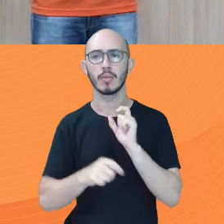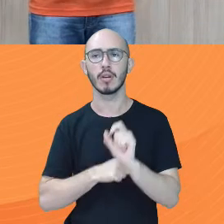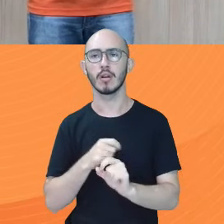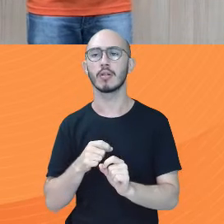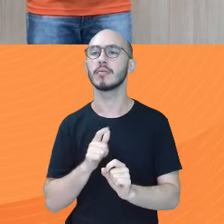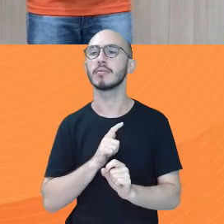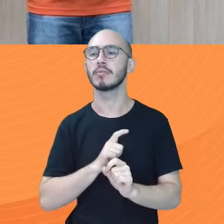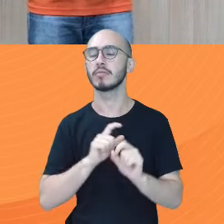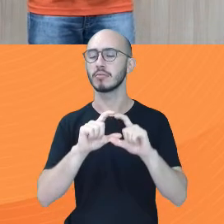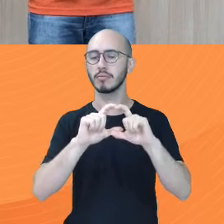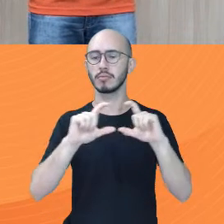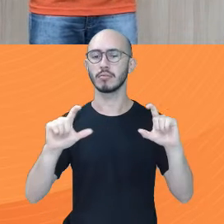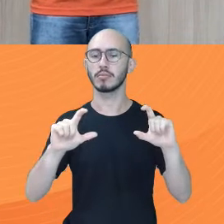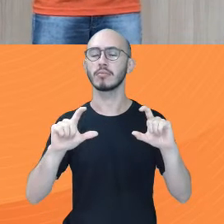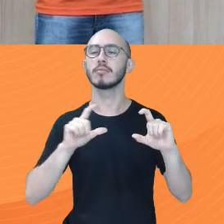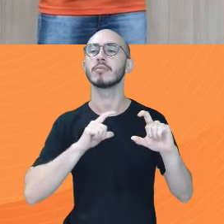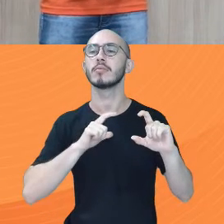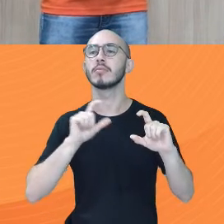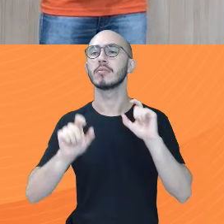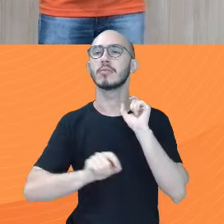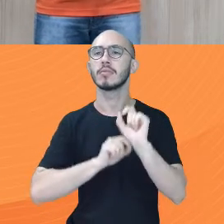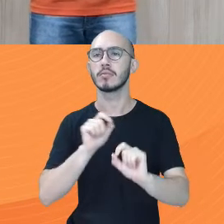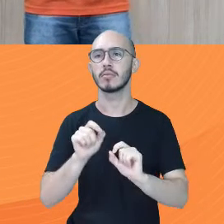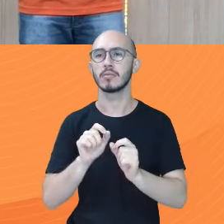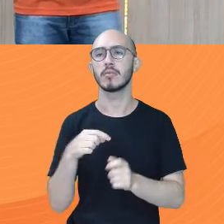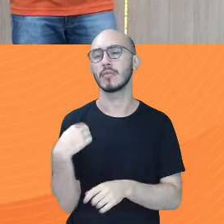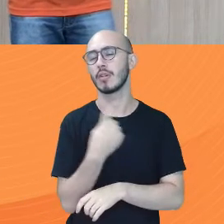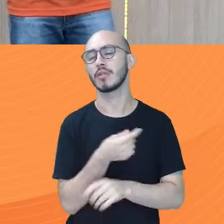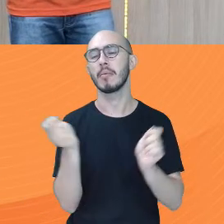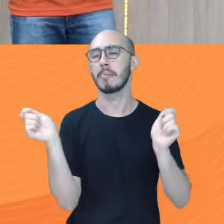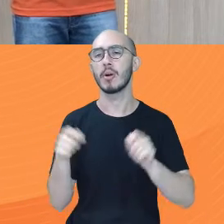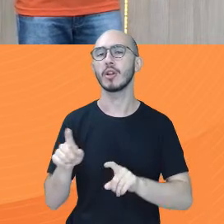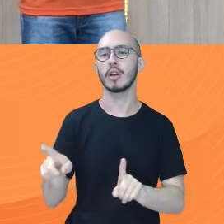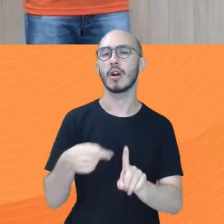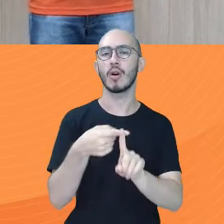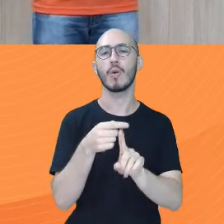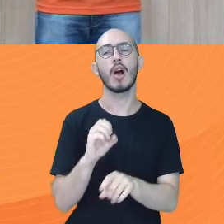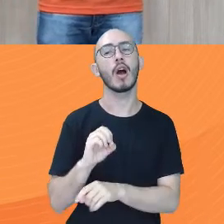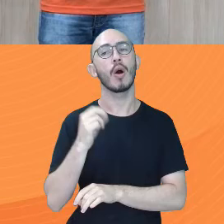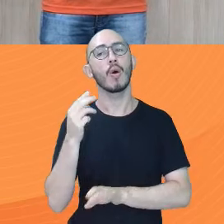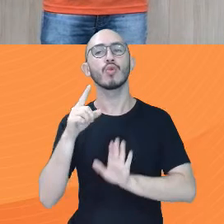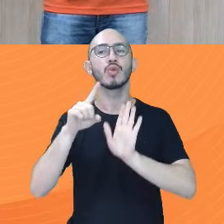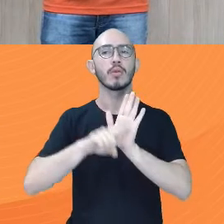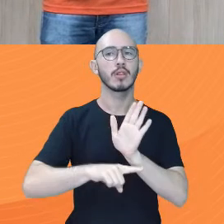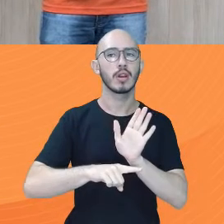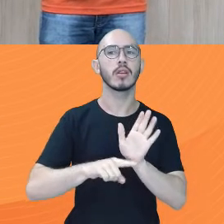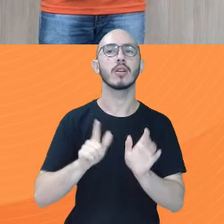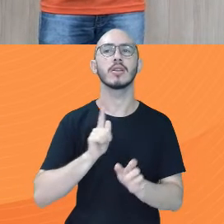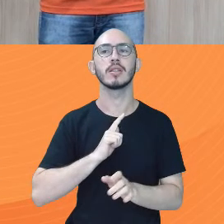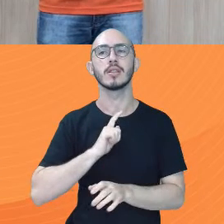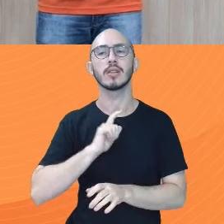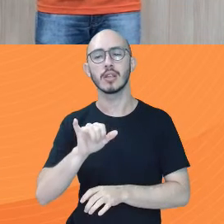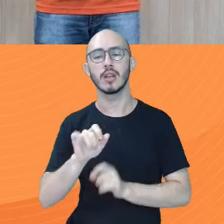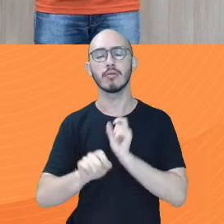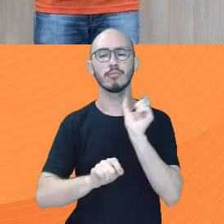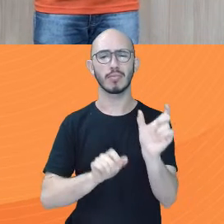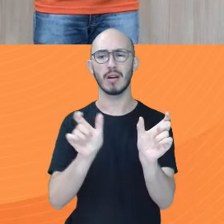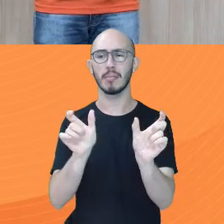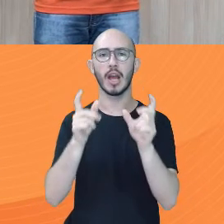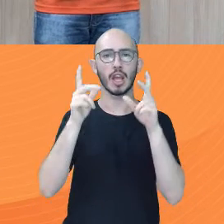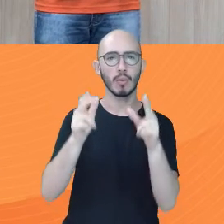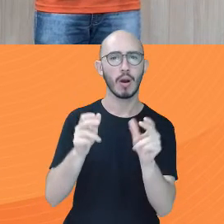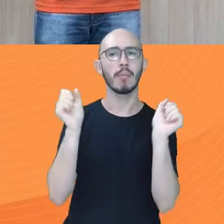expressão, né? Quando a gente tem uma expressão, a gente pode somar ou subtrair os termos semelhantes,